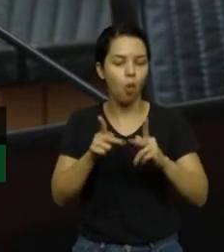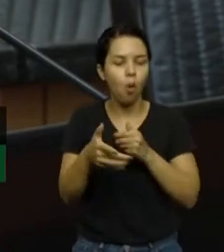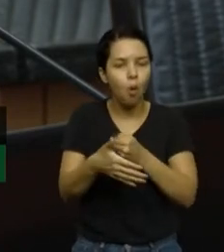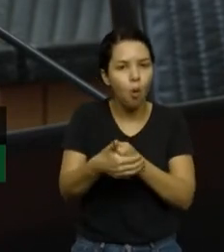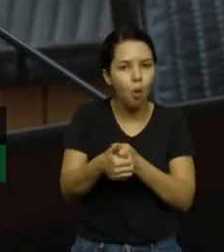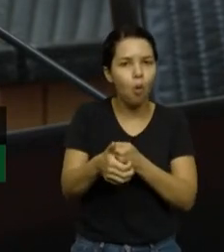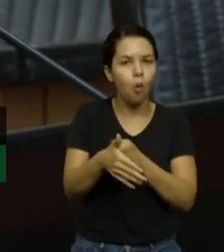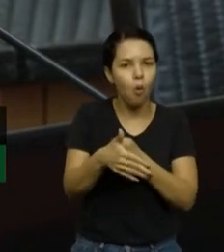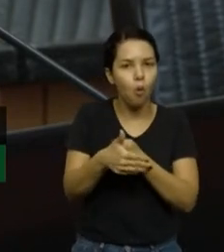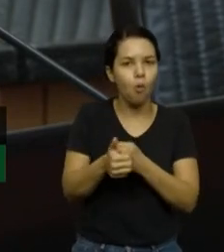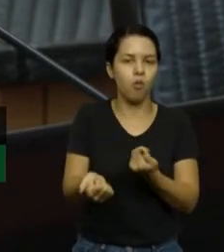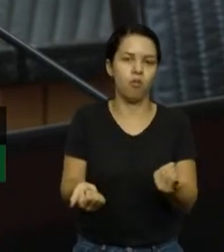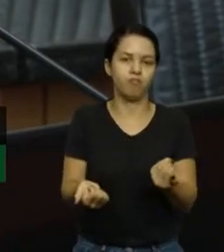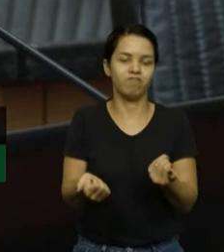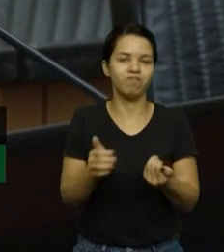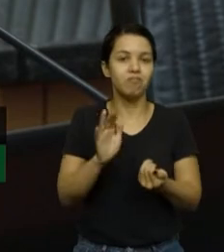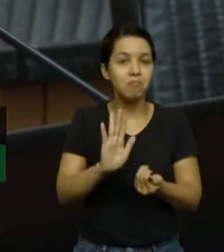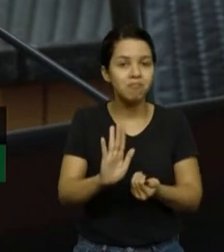anos para cá,